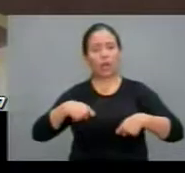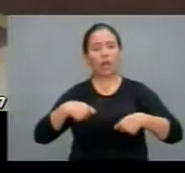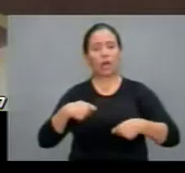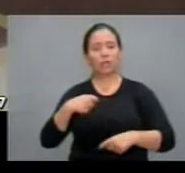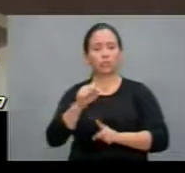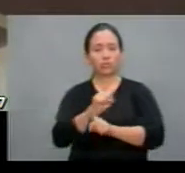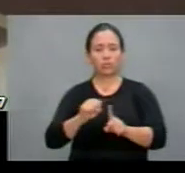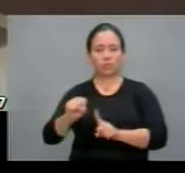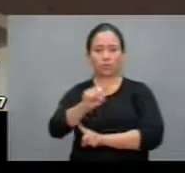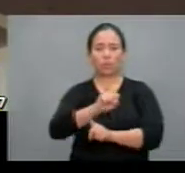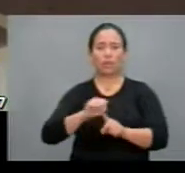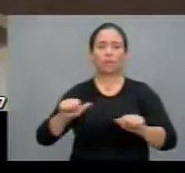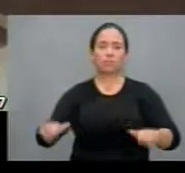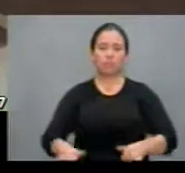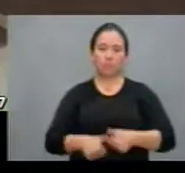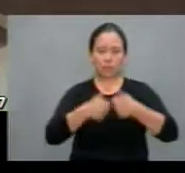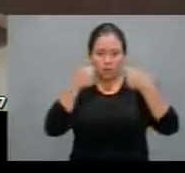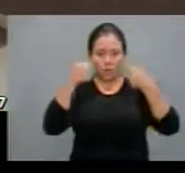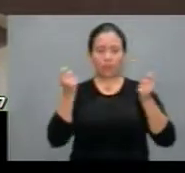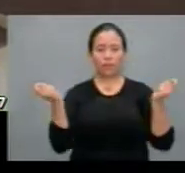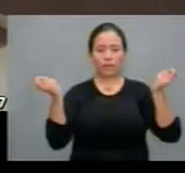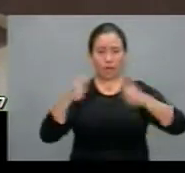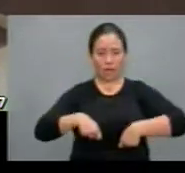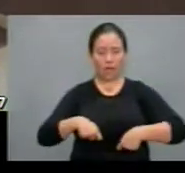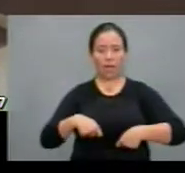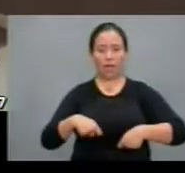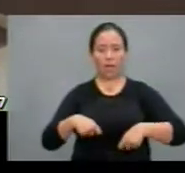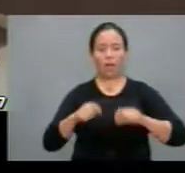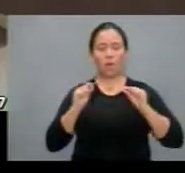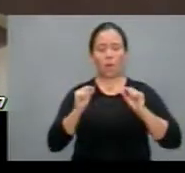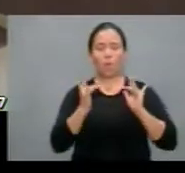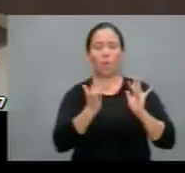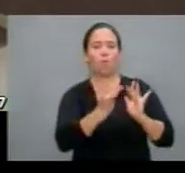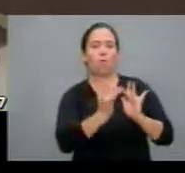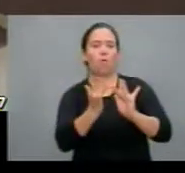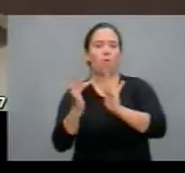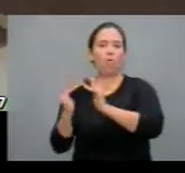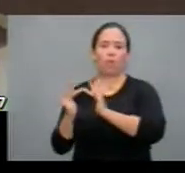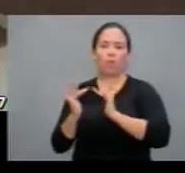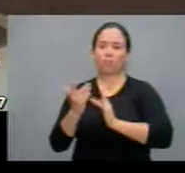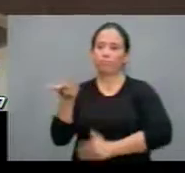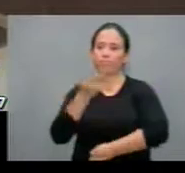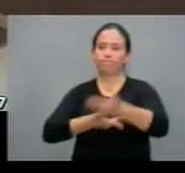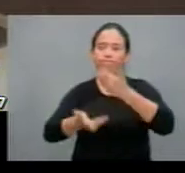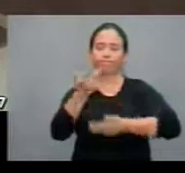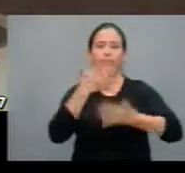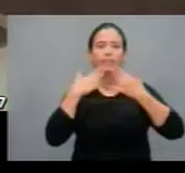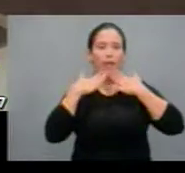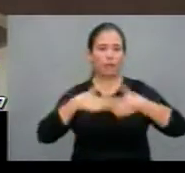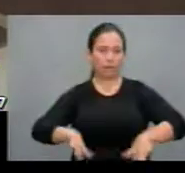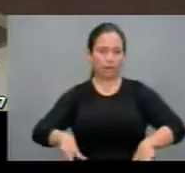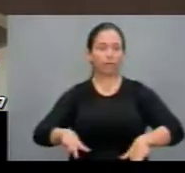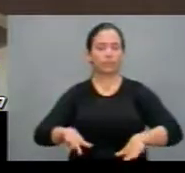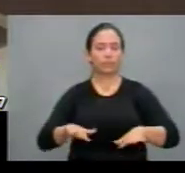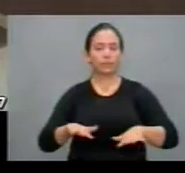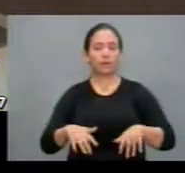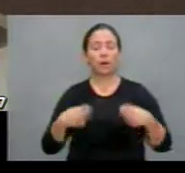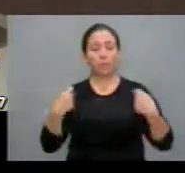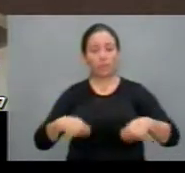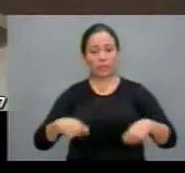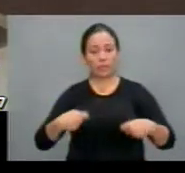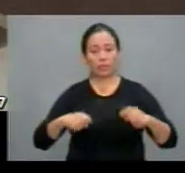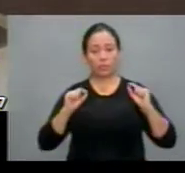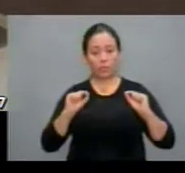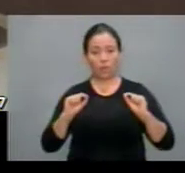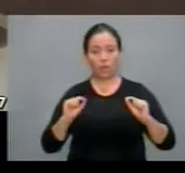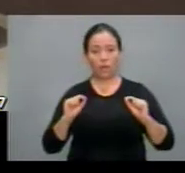dignidade a essas famílias, permitem também uma convivência harmoniosa com a natureza. Eles precisam